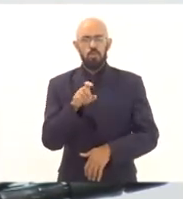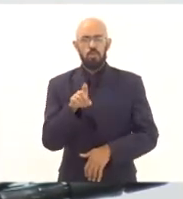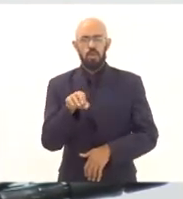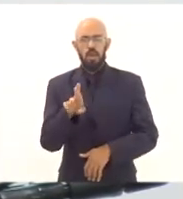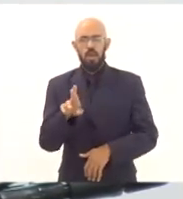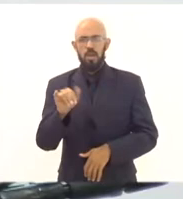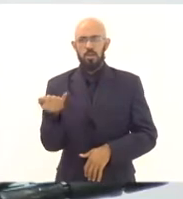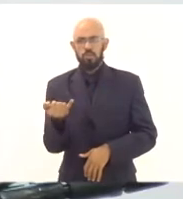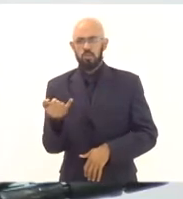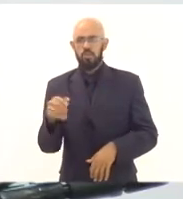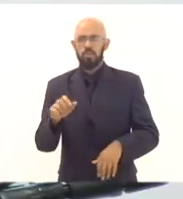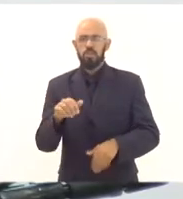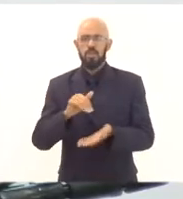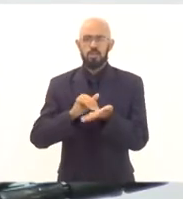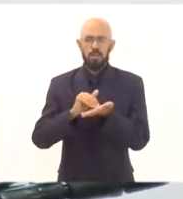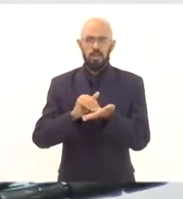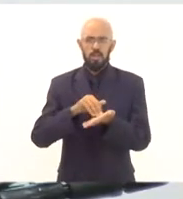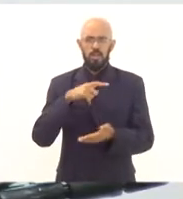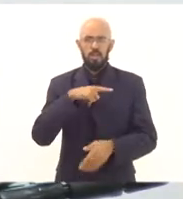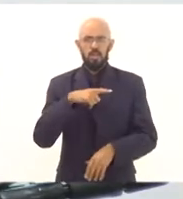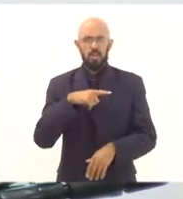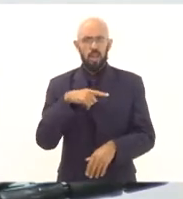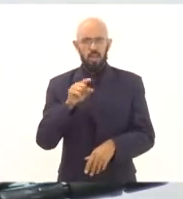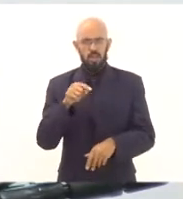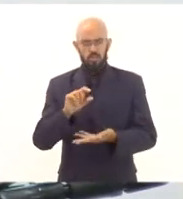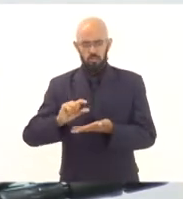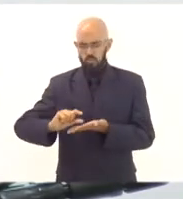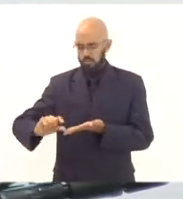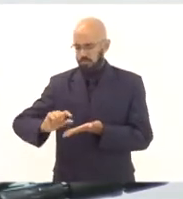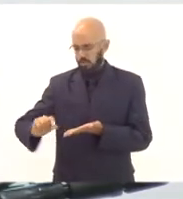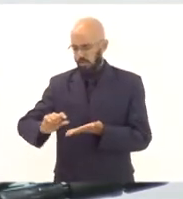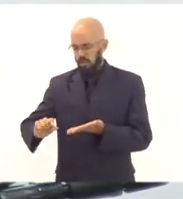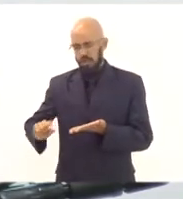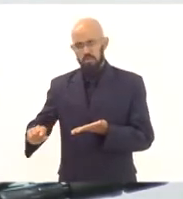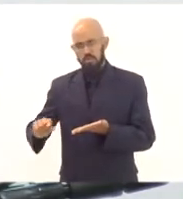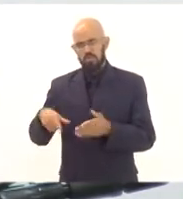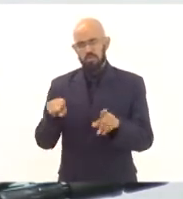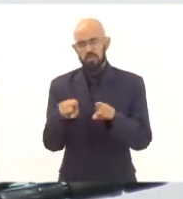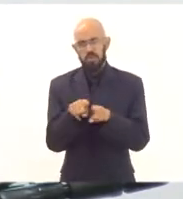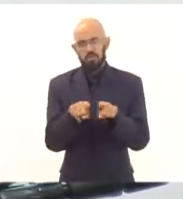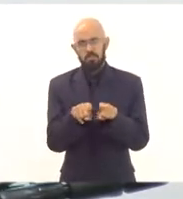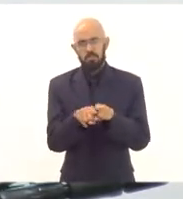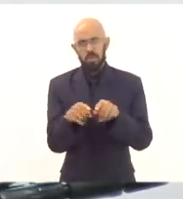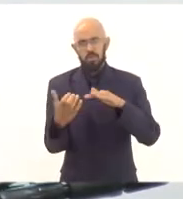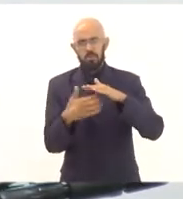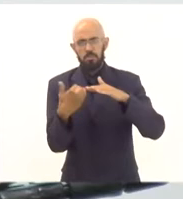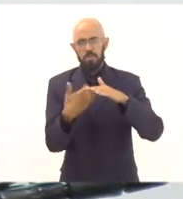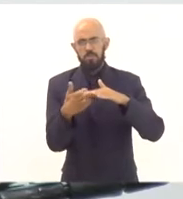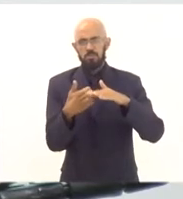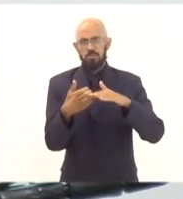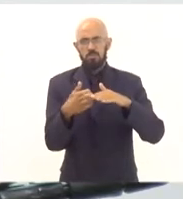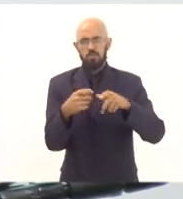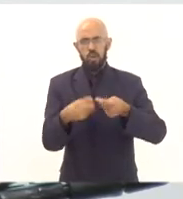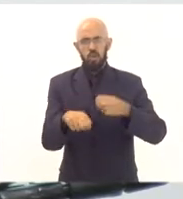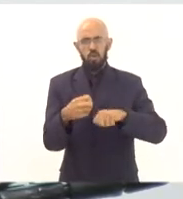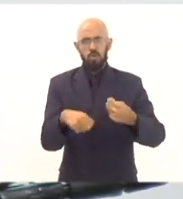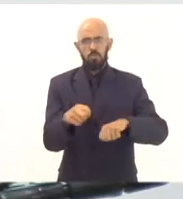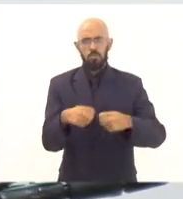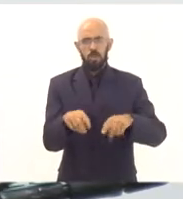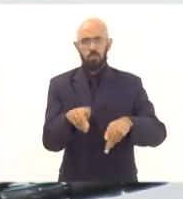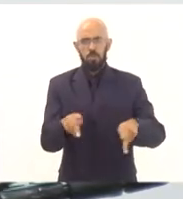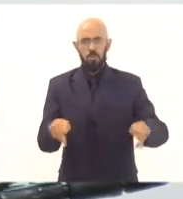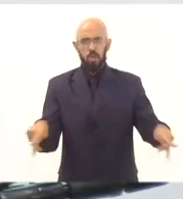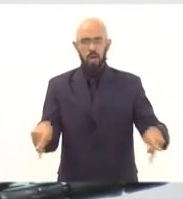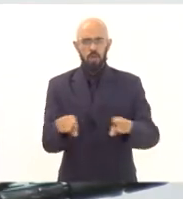a secretaria tem disponível com relação aos micro O que é Empreendimentos de Economia Popular porque também está